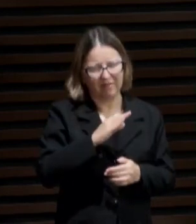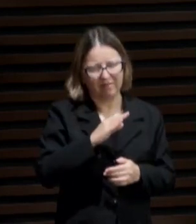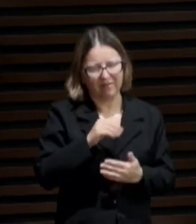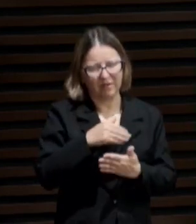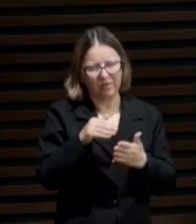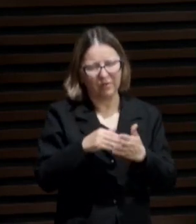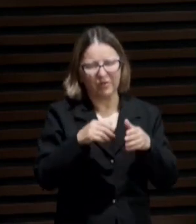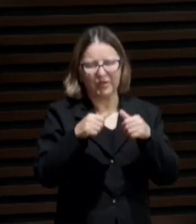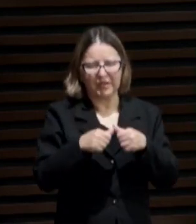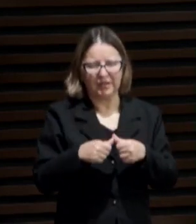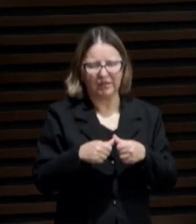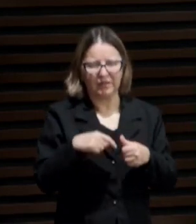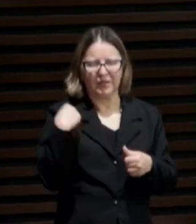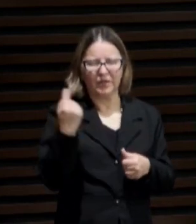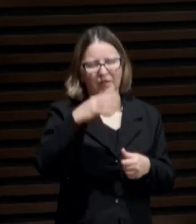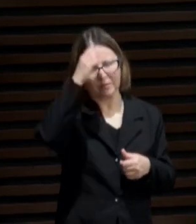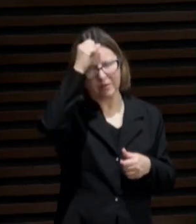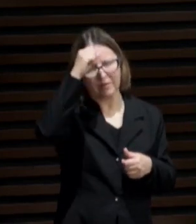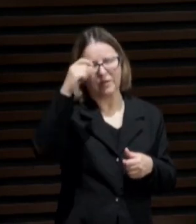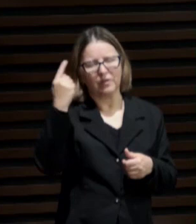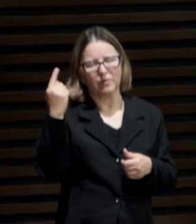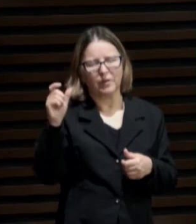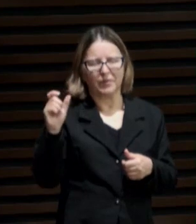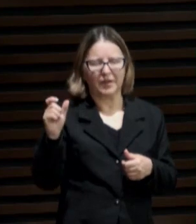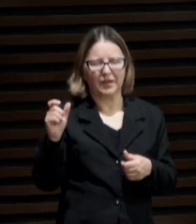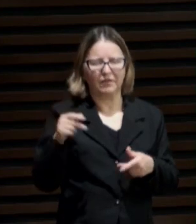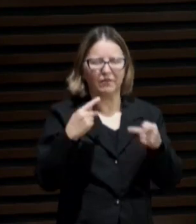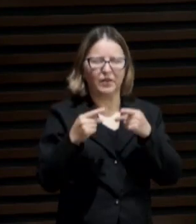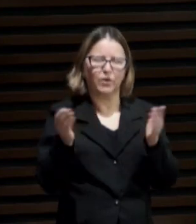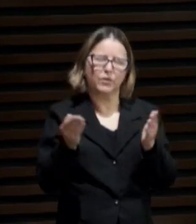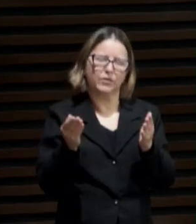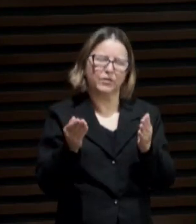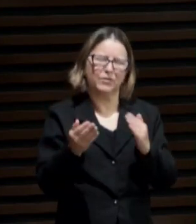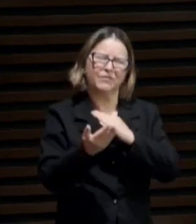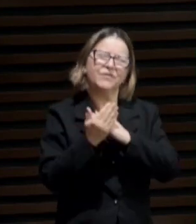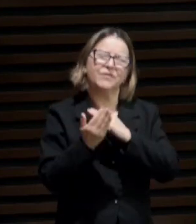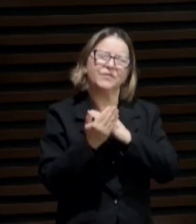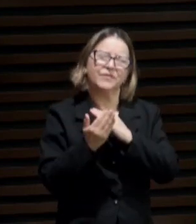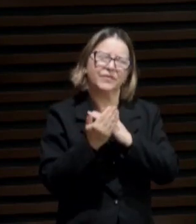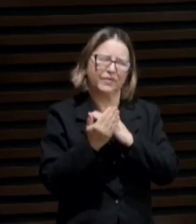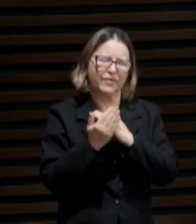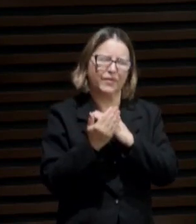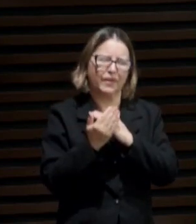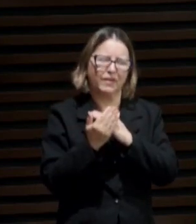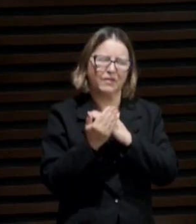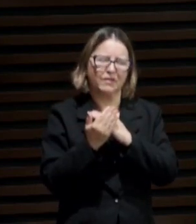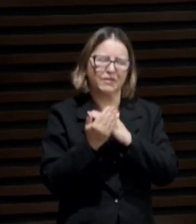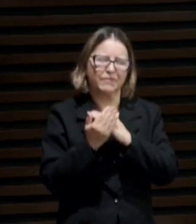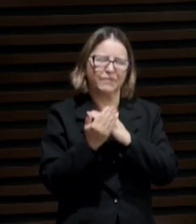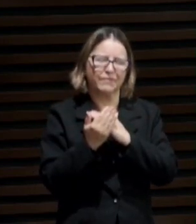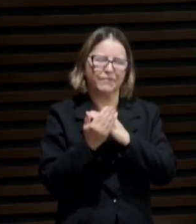que nós ouvimos a Tua palavra dizer aqui hoje, Pai. Nos ajuda, Pai, só sabe que sem